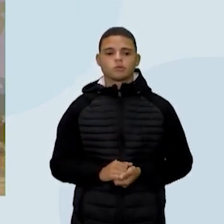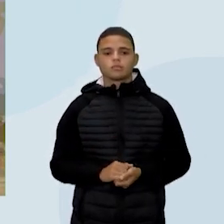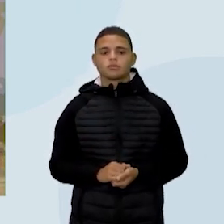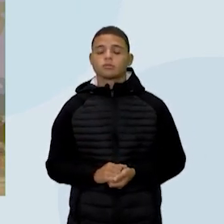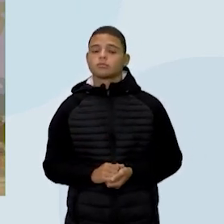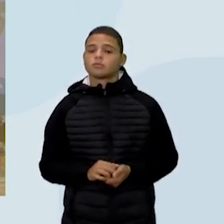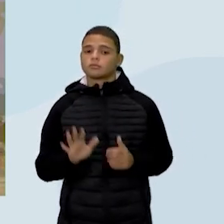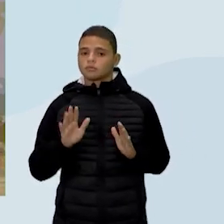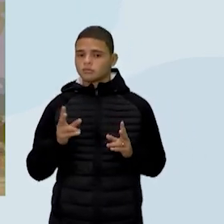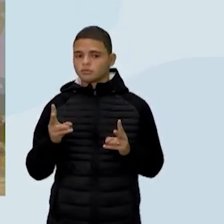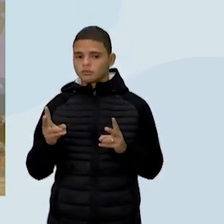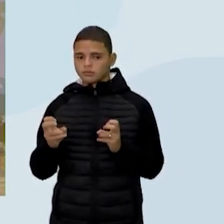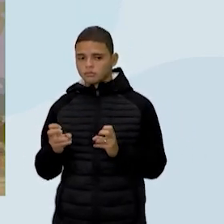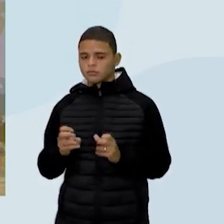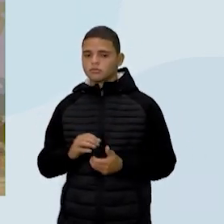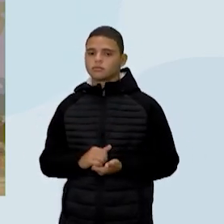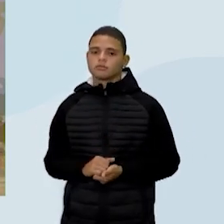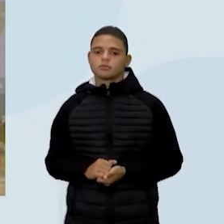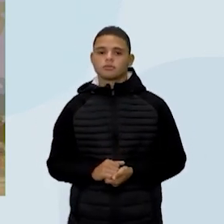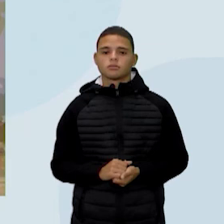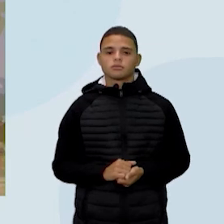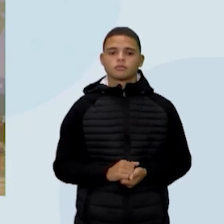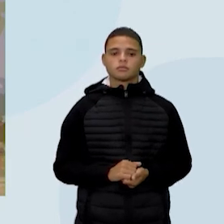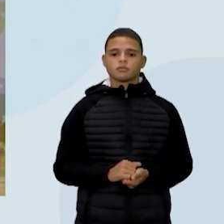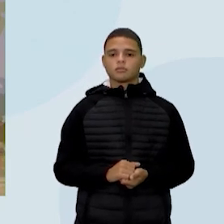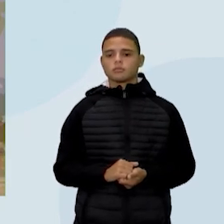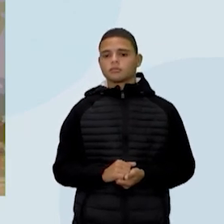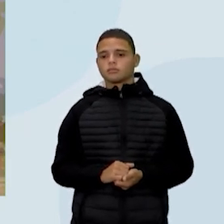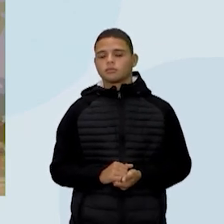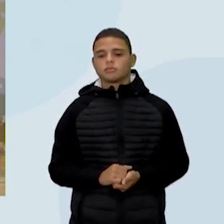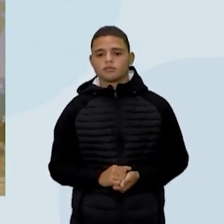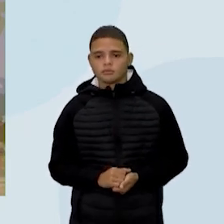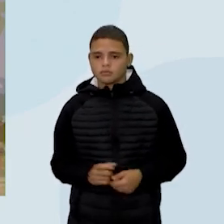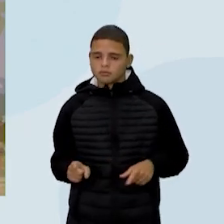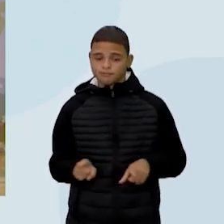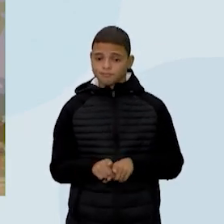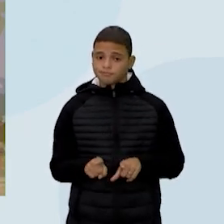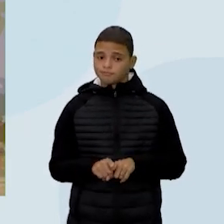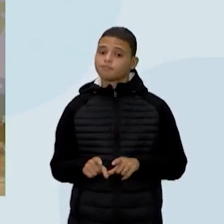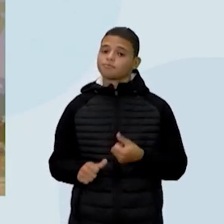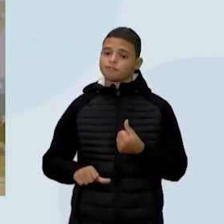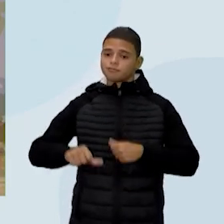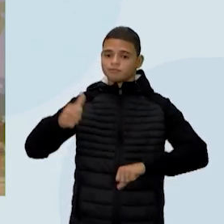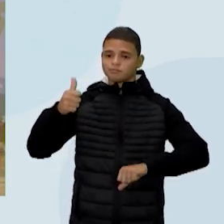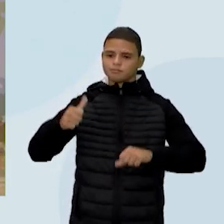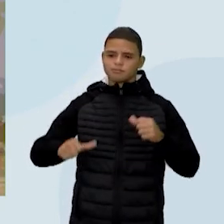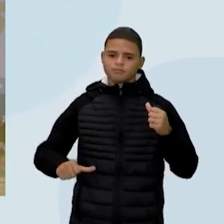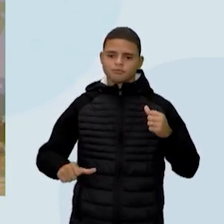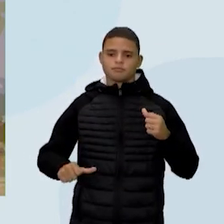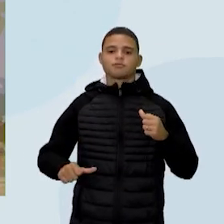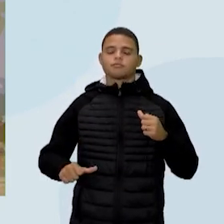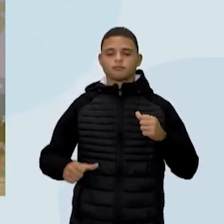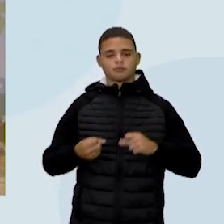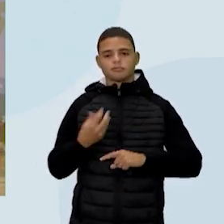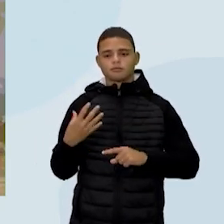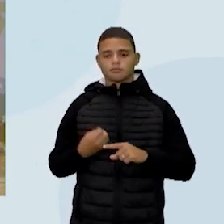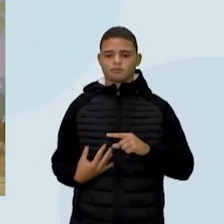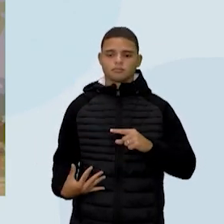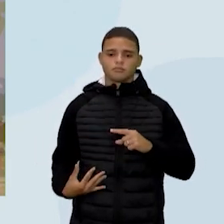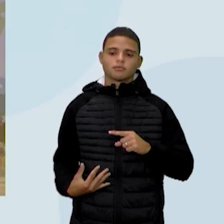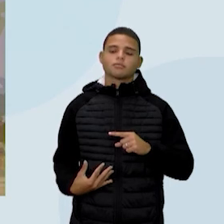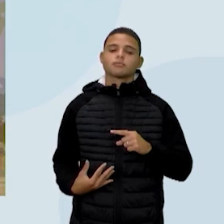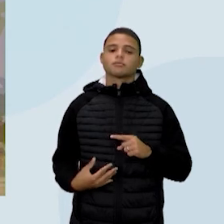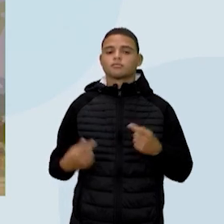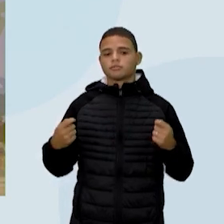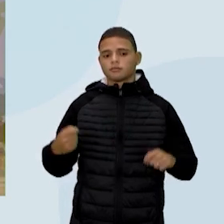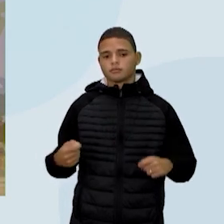Só que, ó, observe, porém, que as grandezas são inversamente proporcionais. Como é inversamente proporcional, pessoal, eu